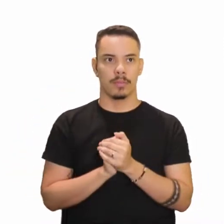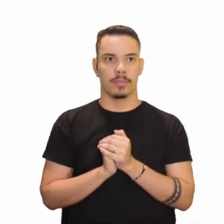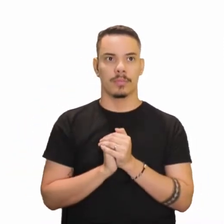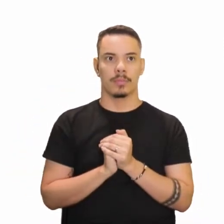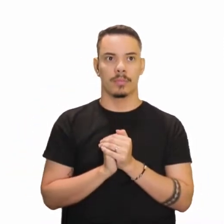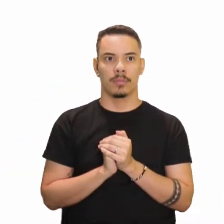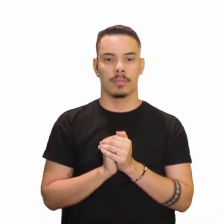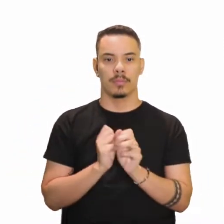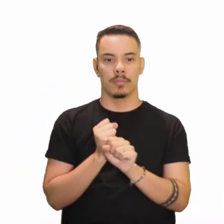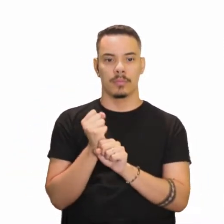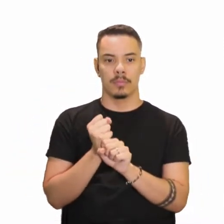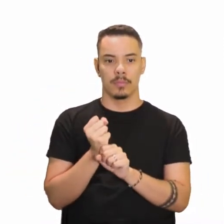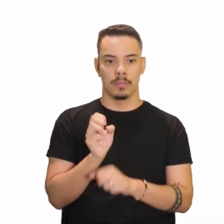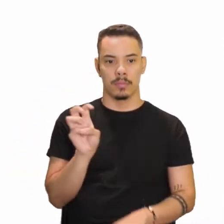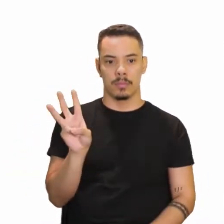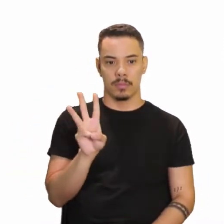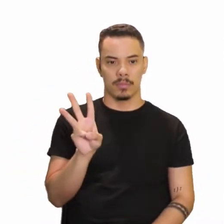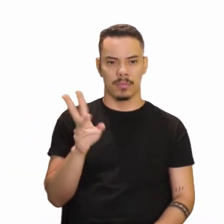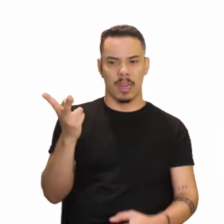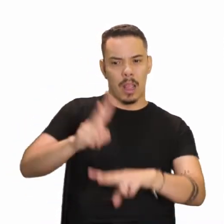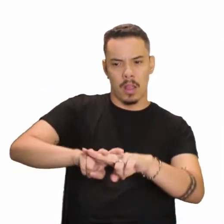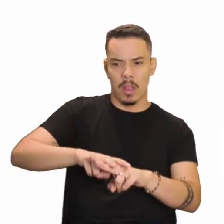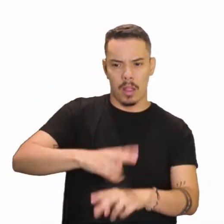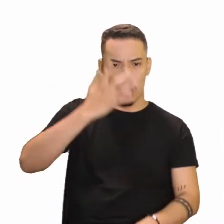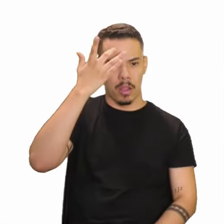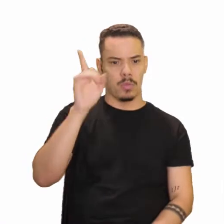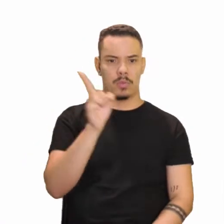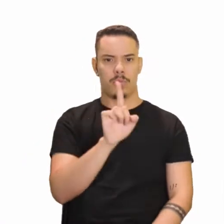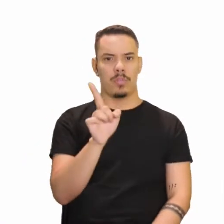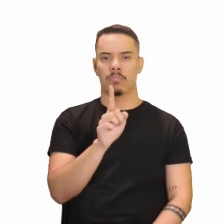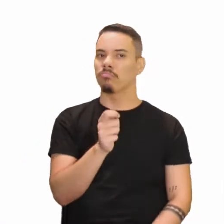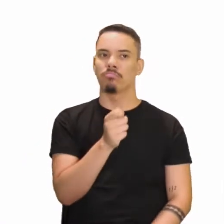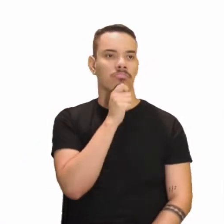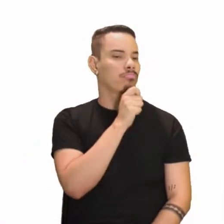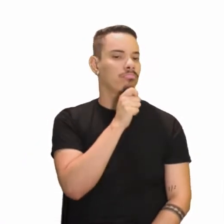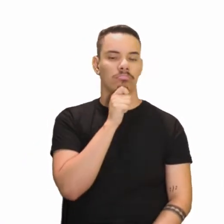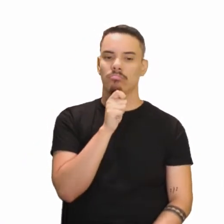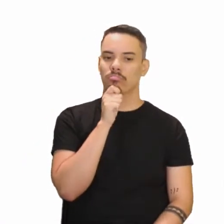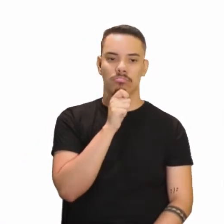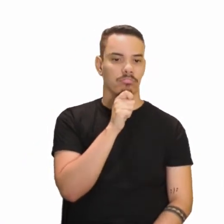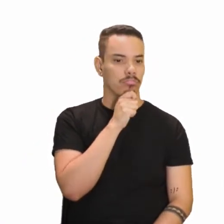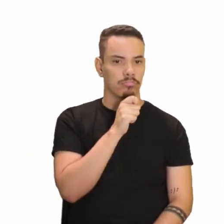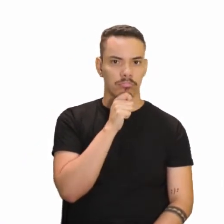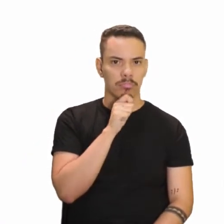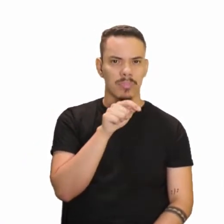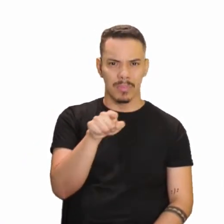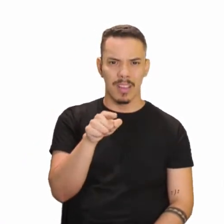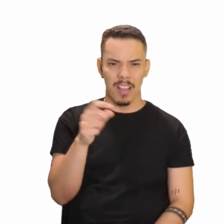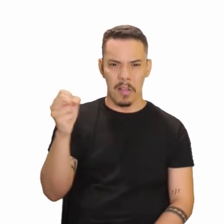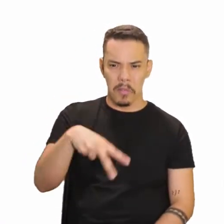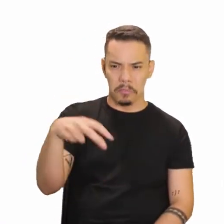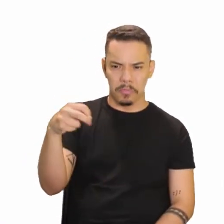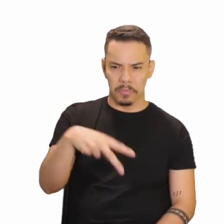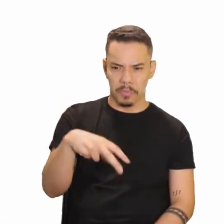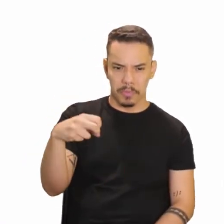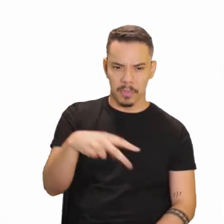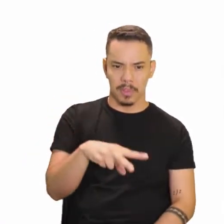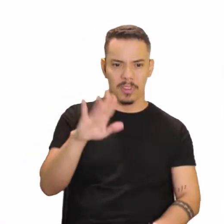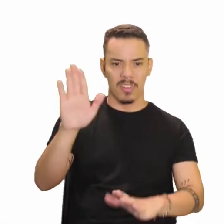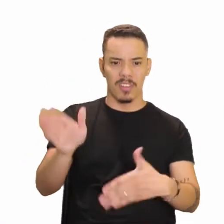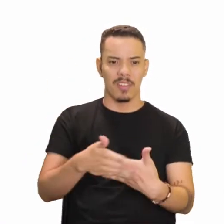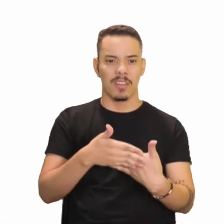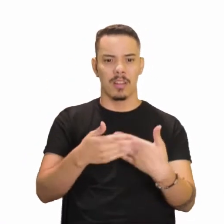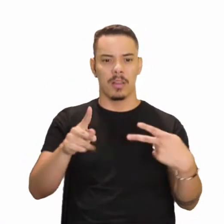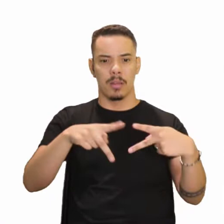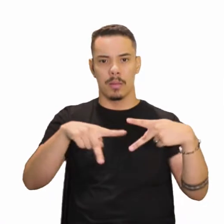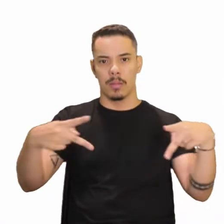3 travou acho que não ainda ainda nada será vírus fecham os